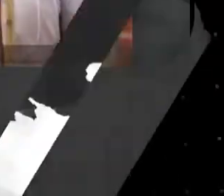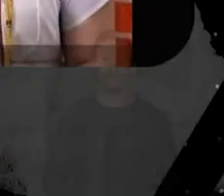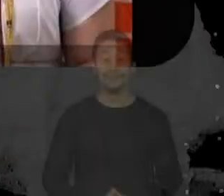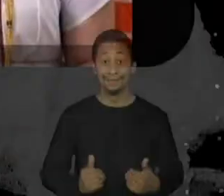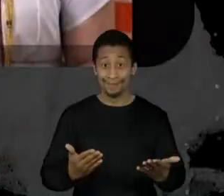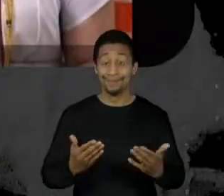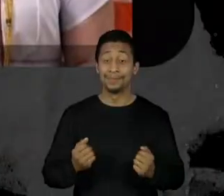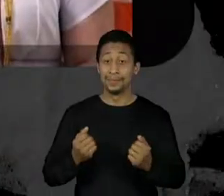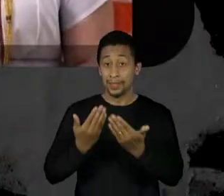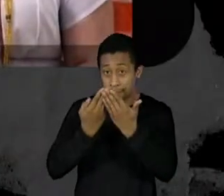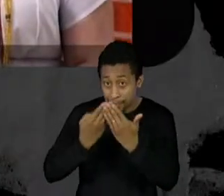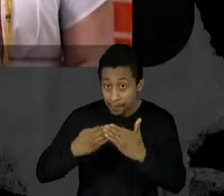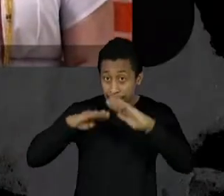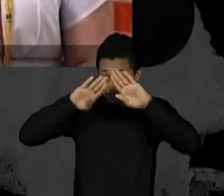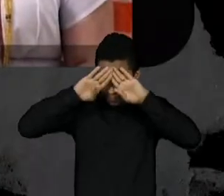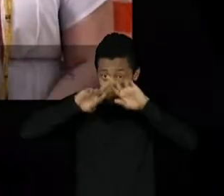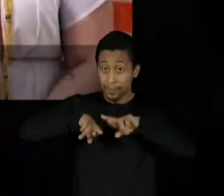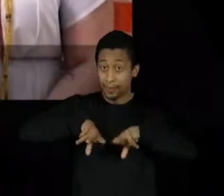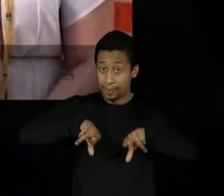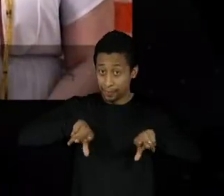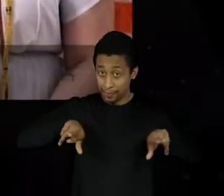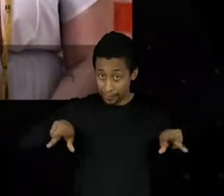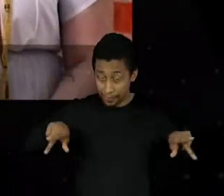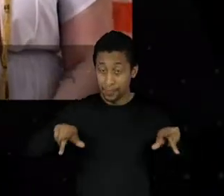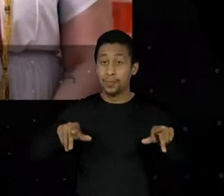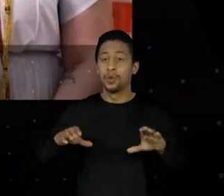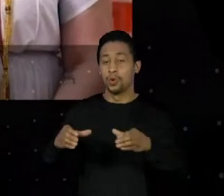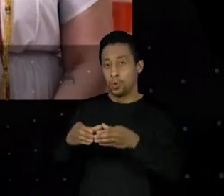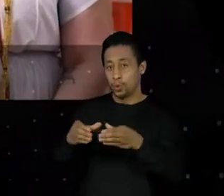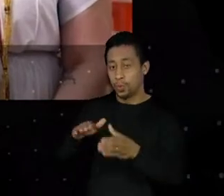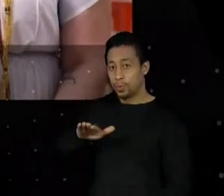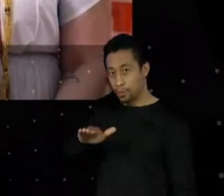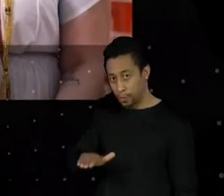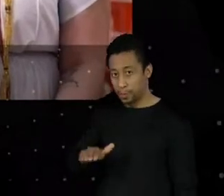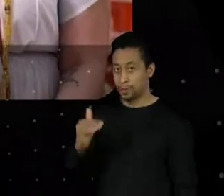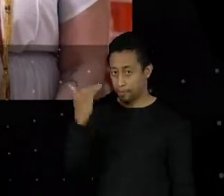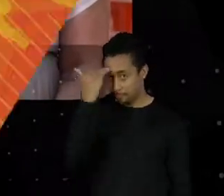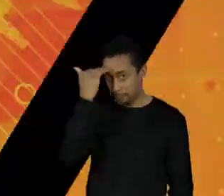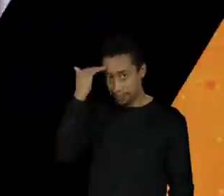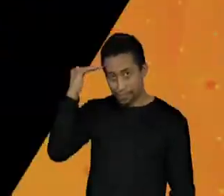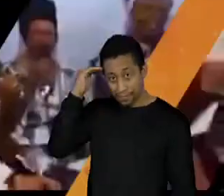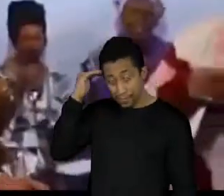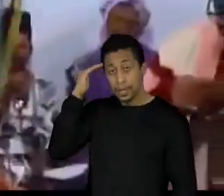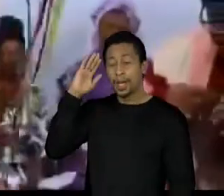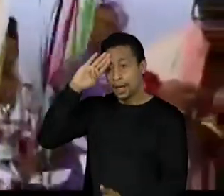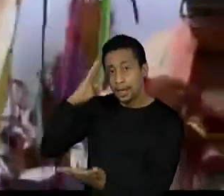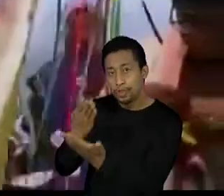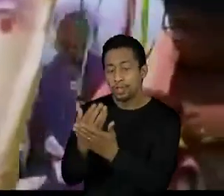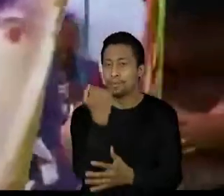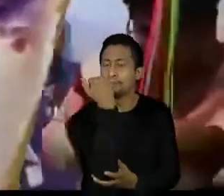E os orixás, para nós, o candomblé, eles são os elementos da natureza.